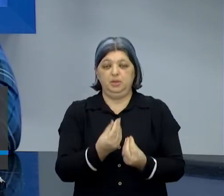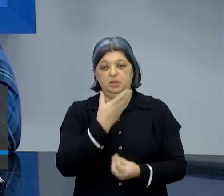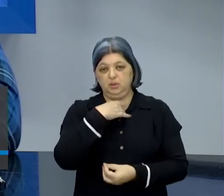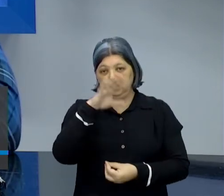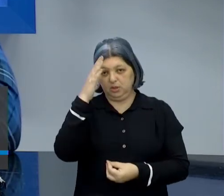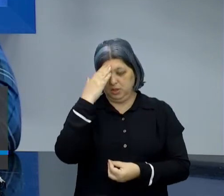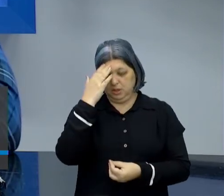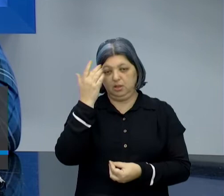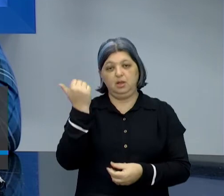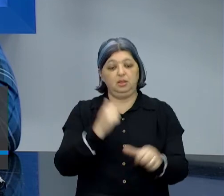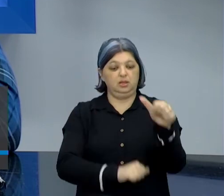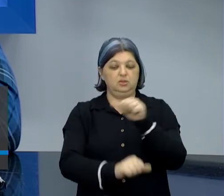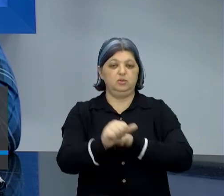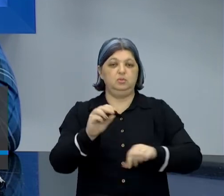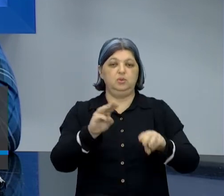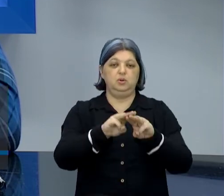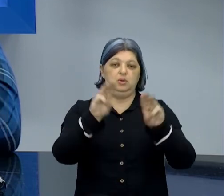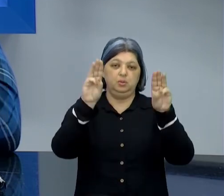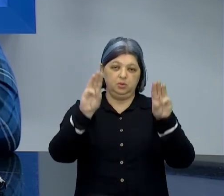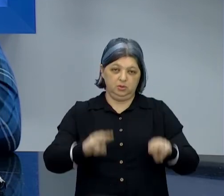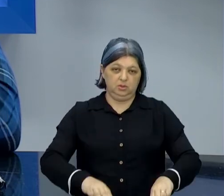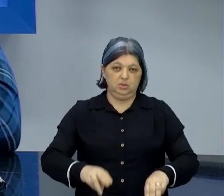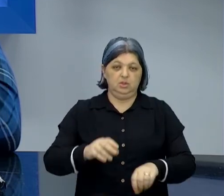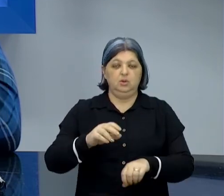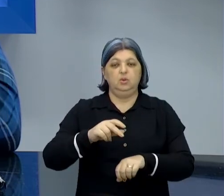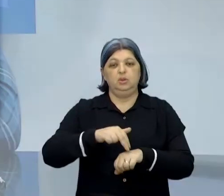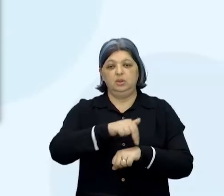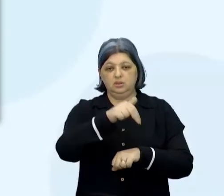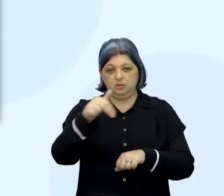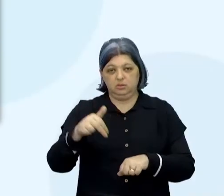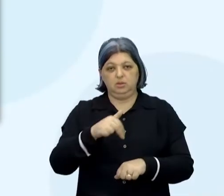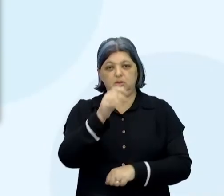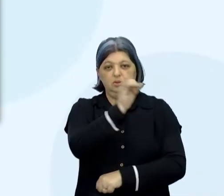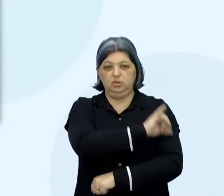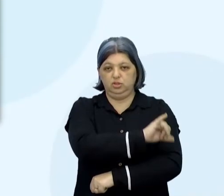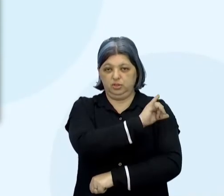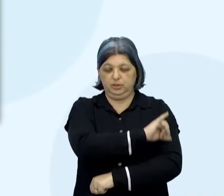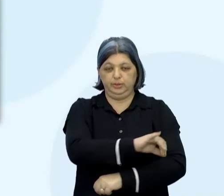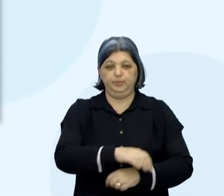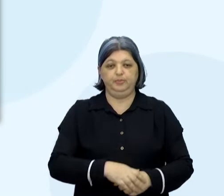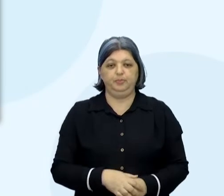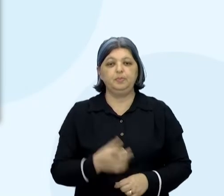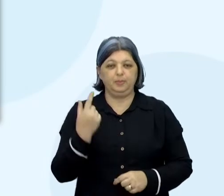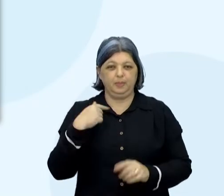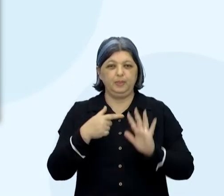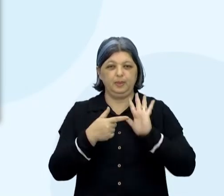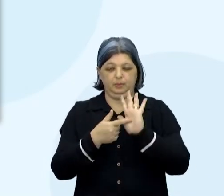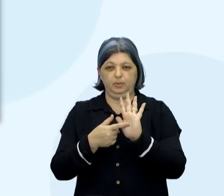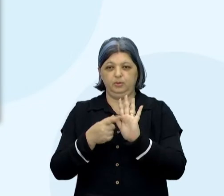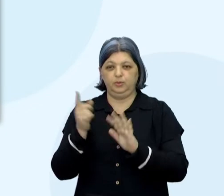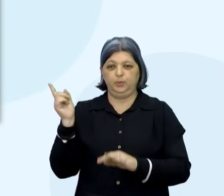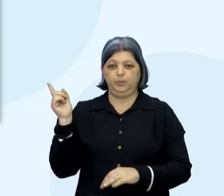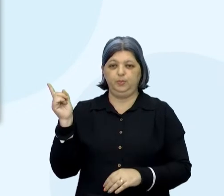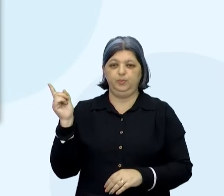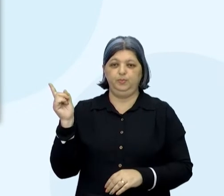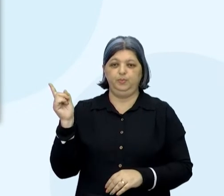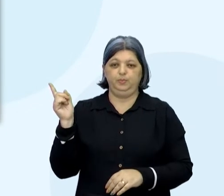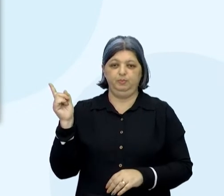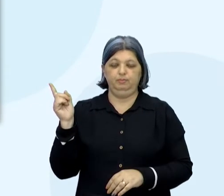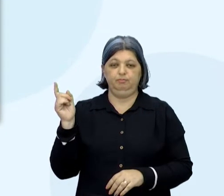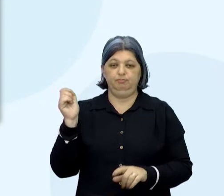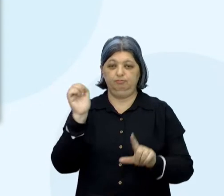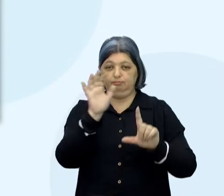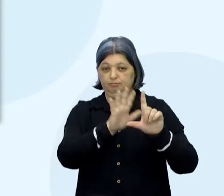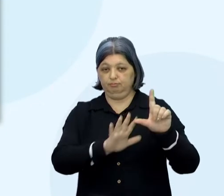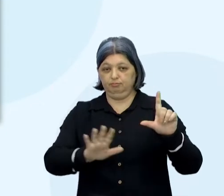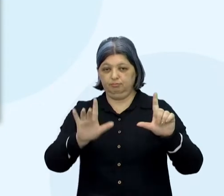Nacional do Rio de Janeiro. Beleza? Vamos avançar mais um pouquinho. Aí eu mostrei para vocês, né, uma imagem bem interessante